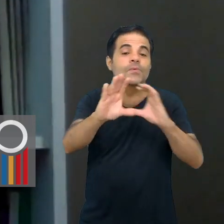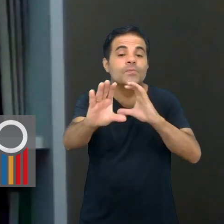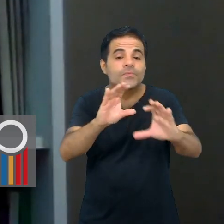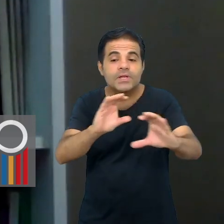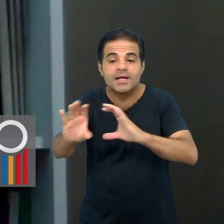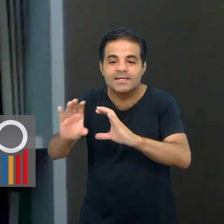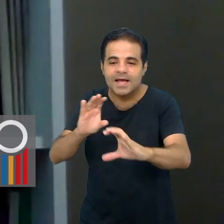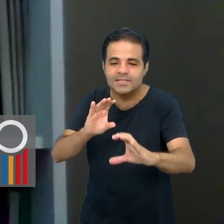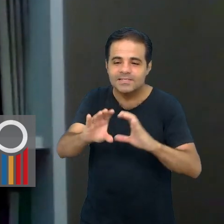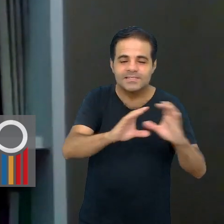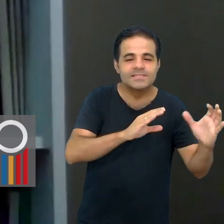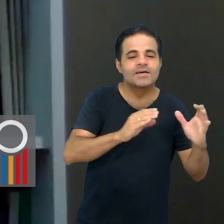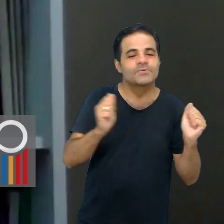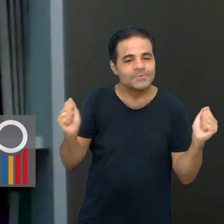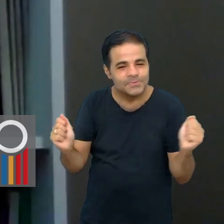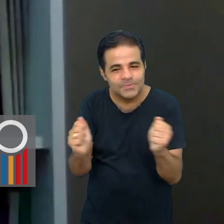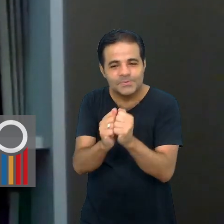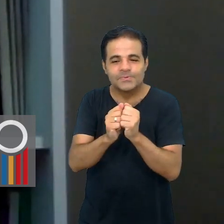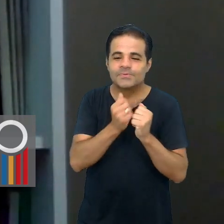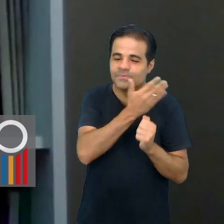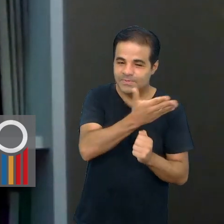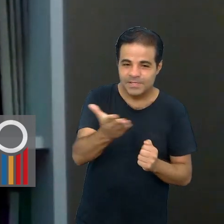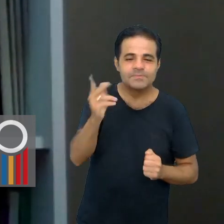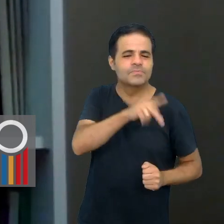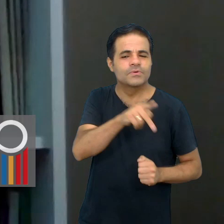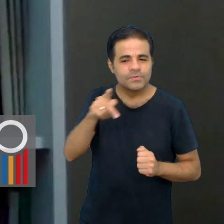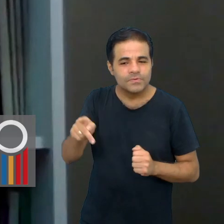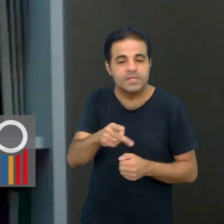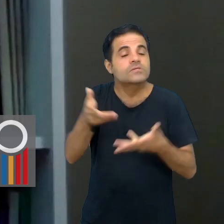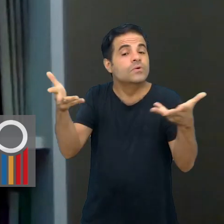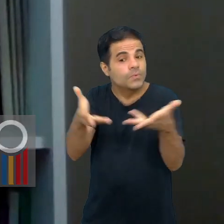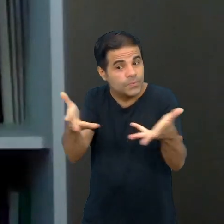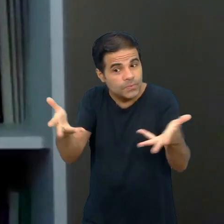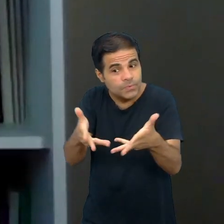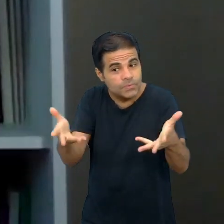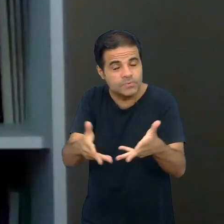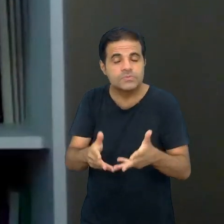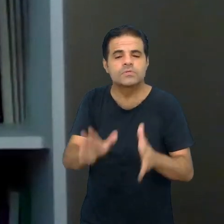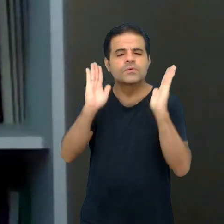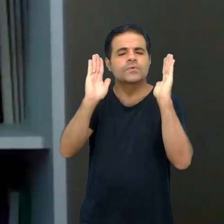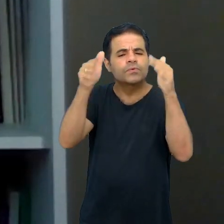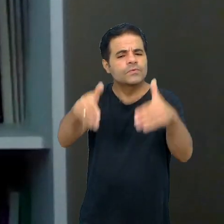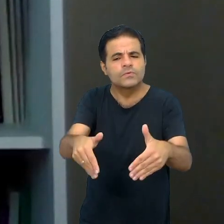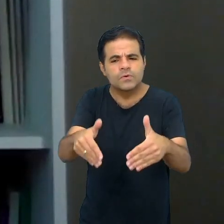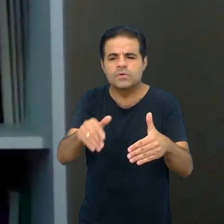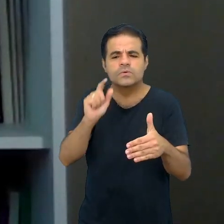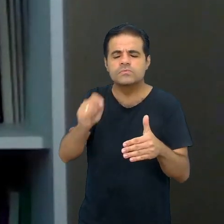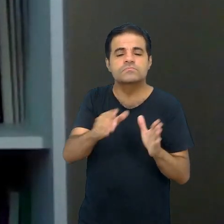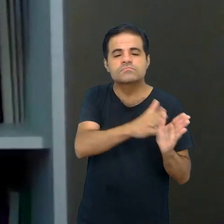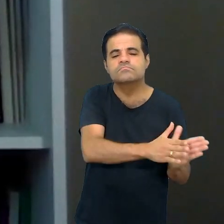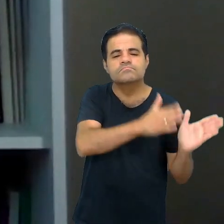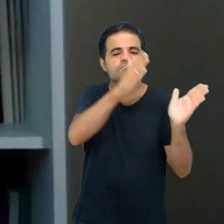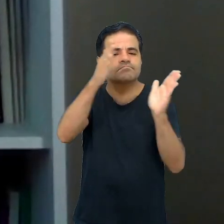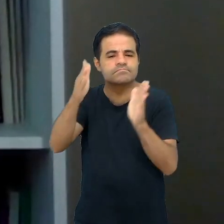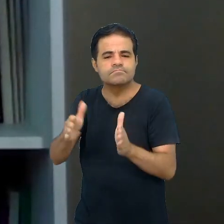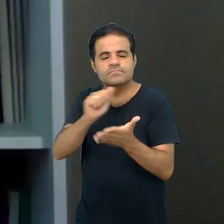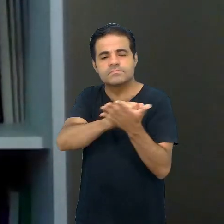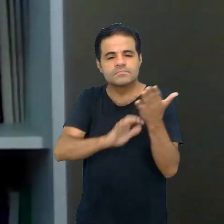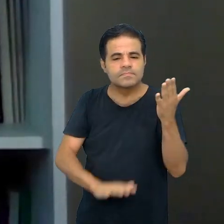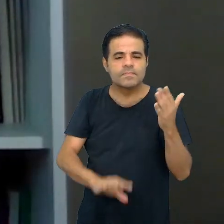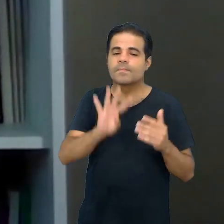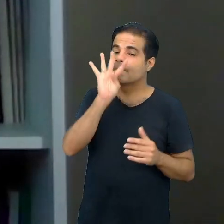comunicação com vocês. Então, professores, hoje o enfoque será a sequência de